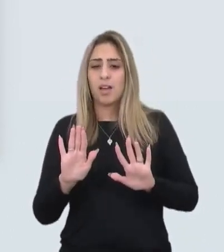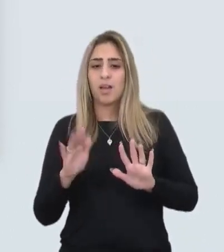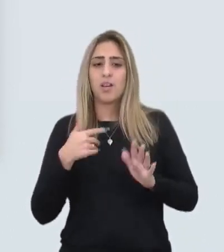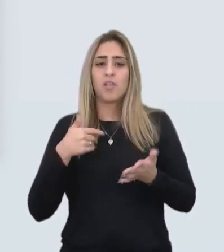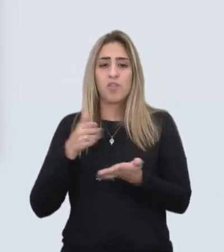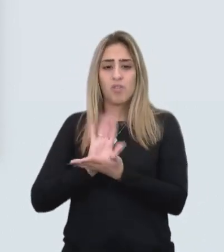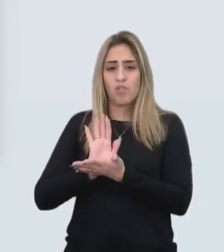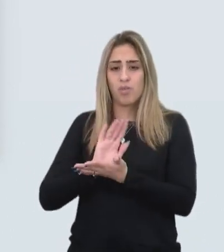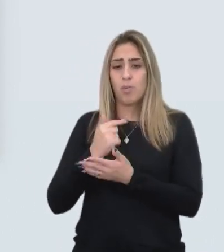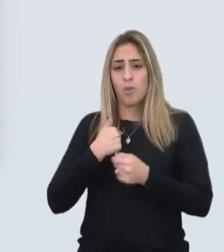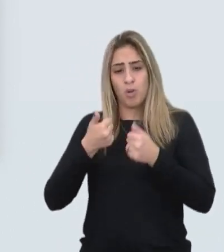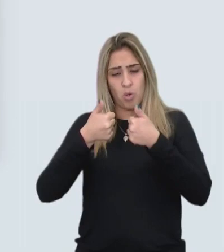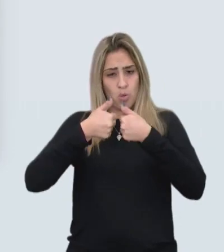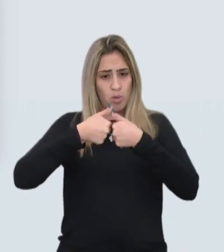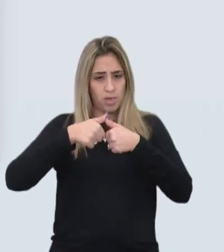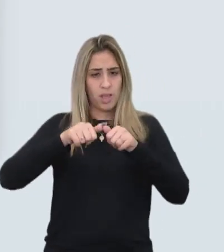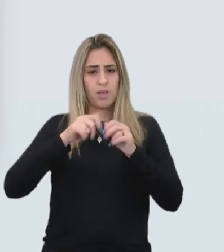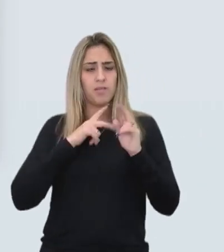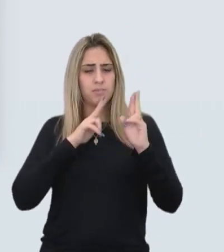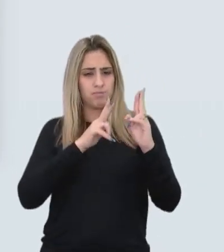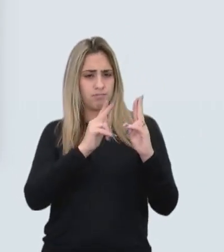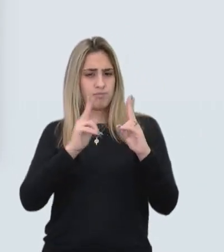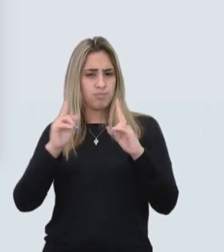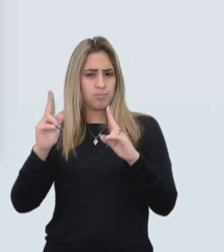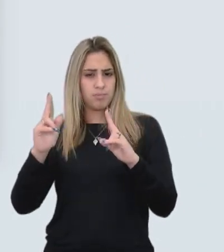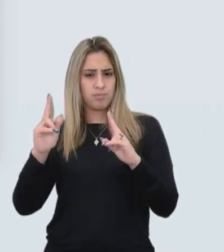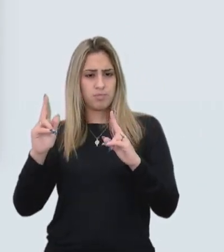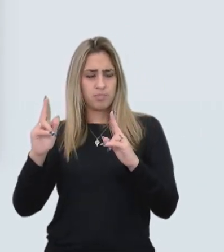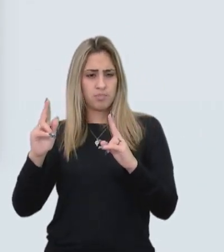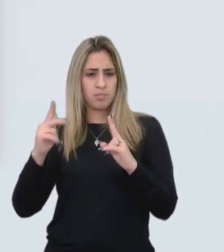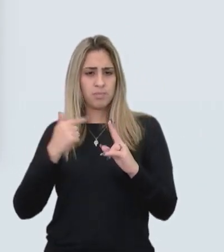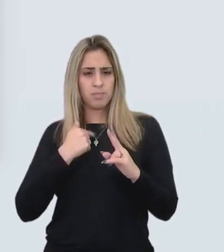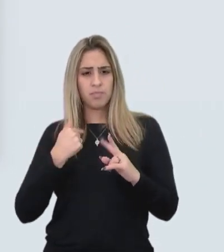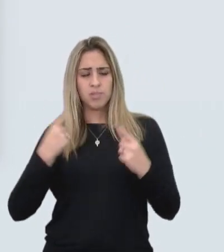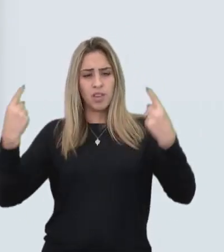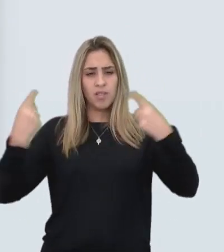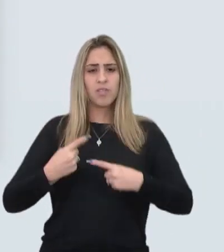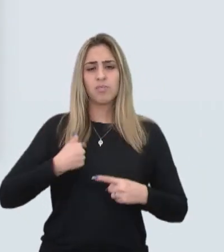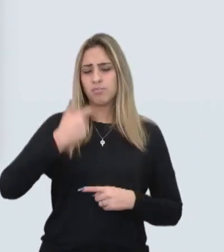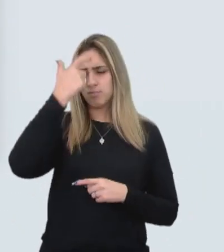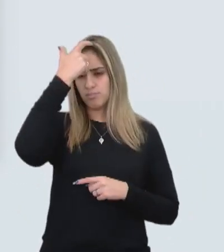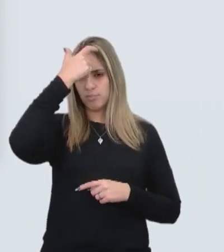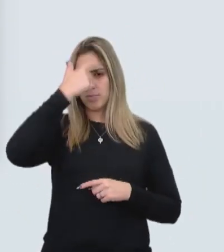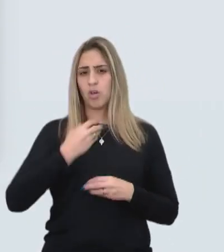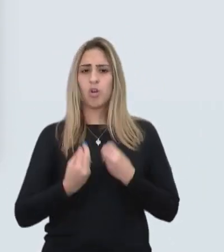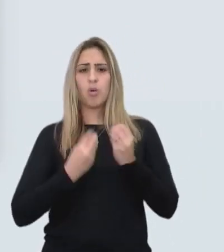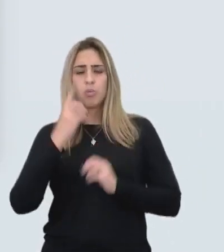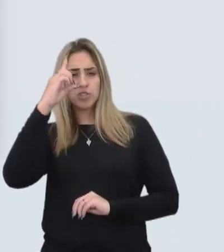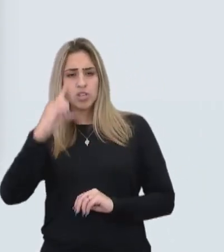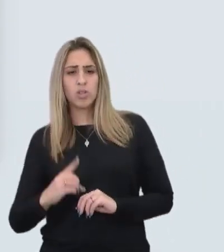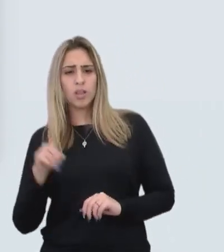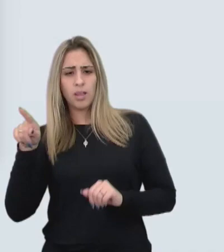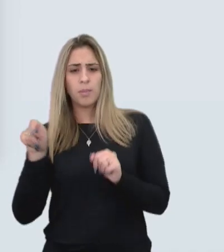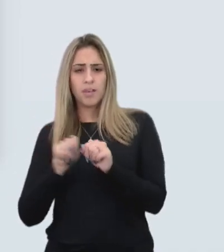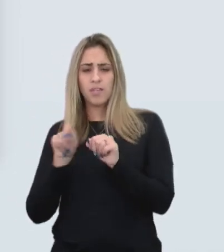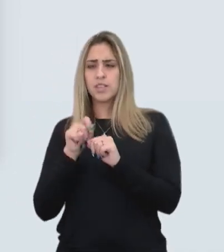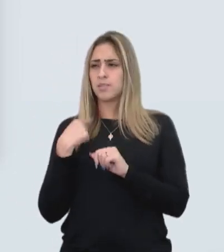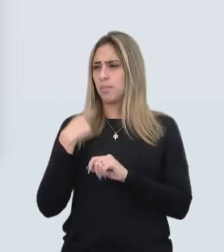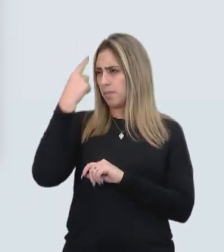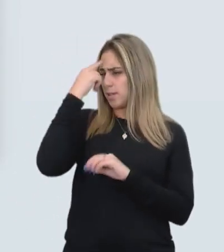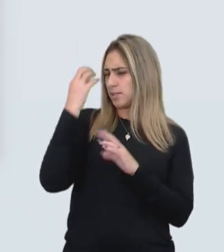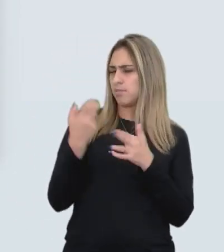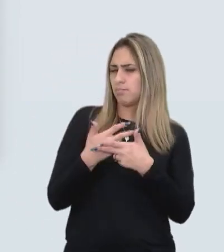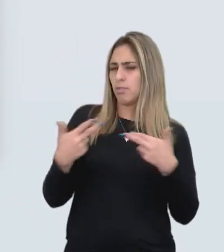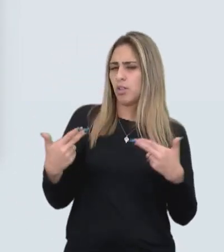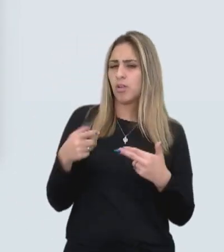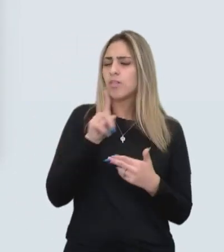tava dirigindo, foi um problema de desafio da minha autoridade enquanto diretora e me fez pensar em muita coisa. Não foi